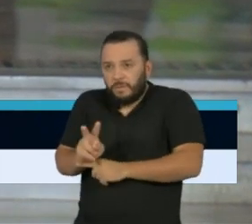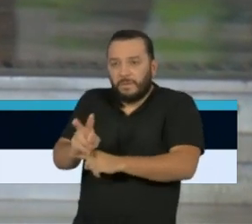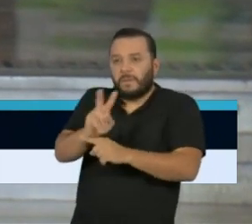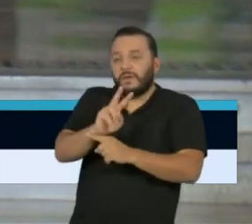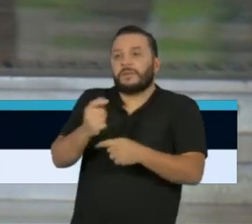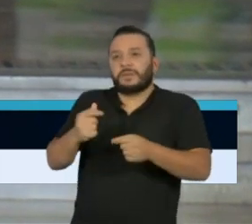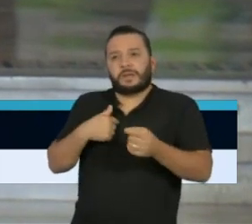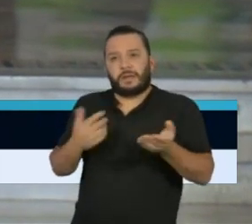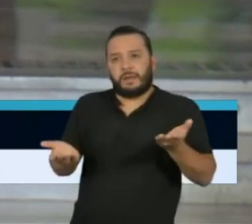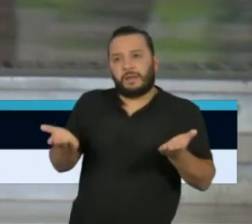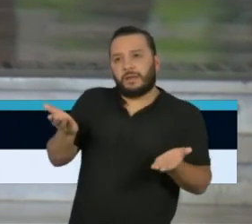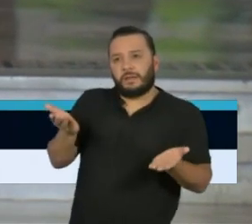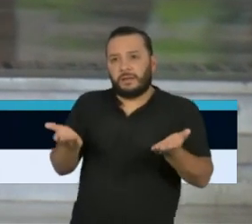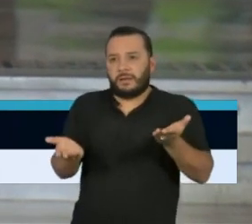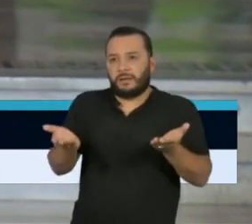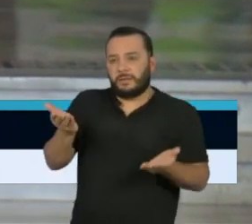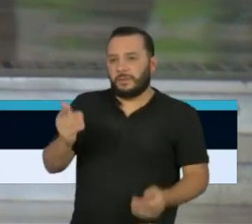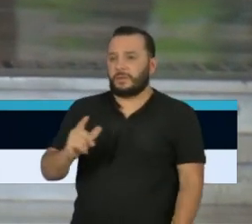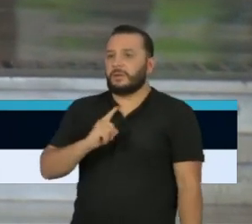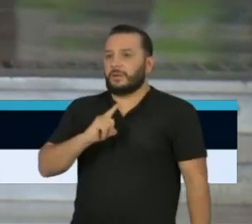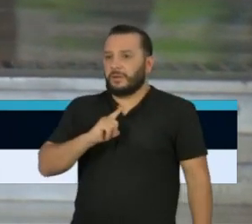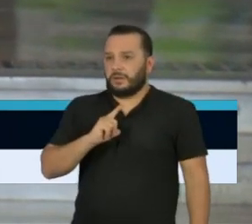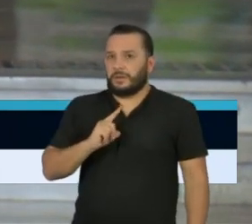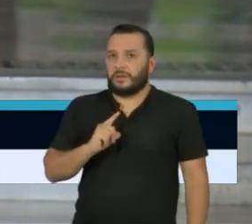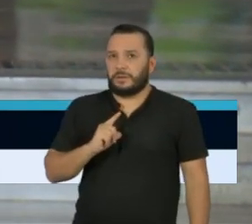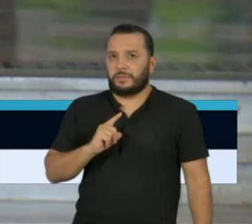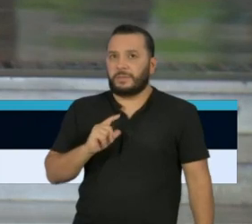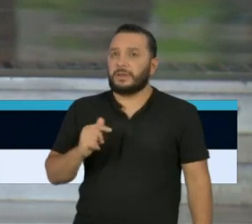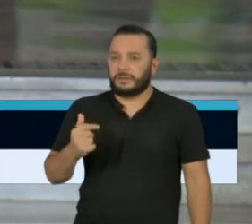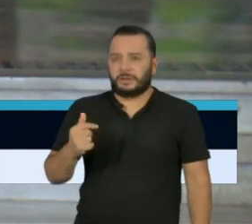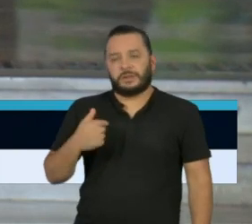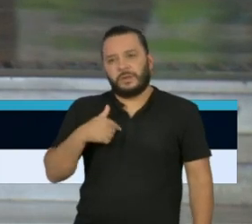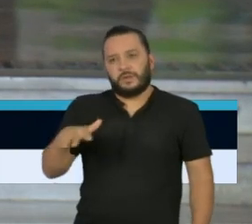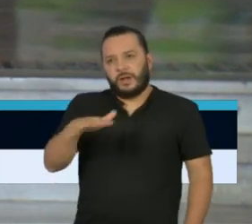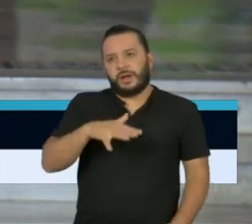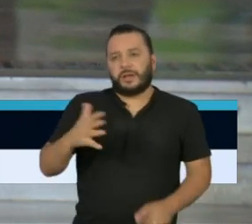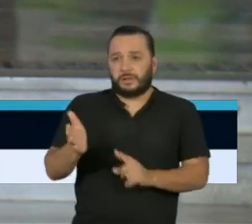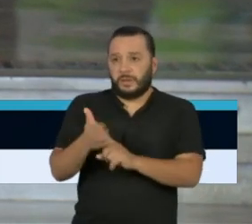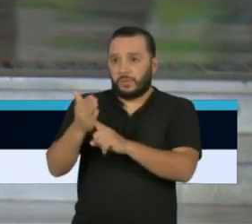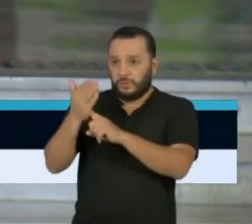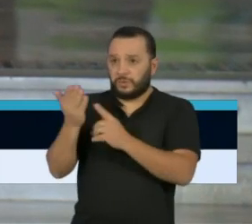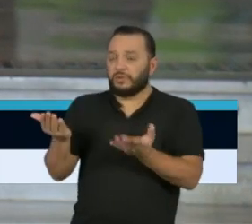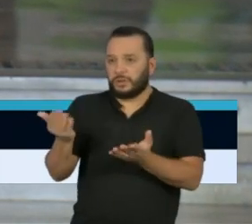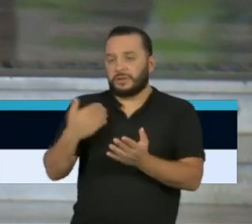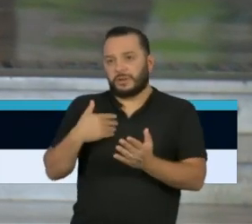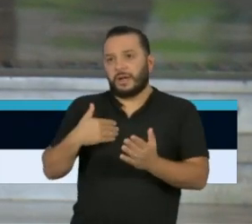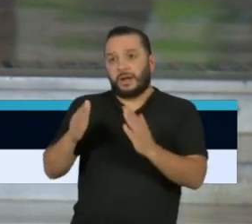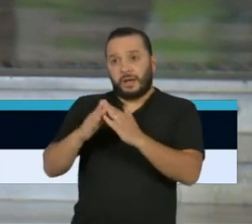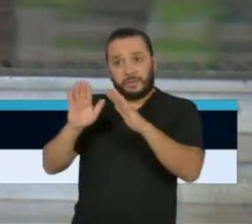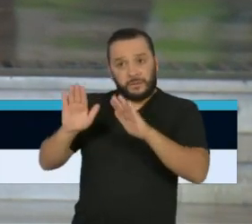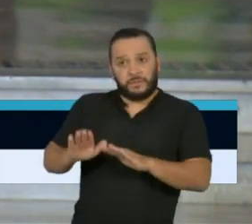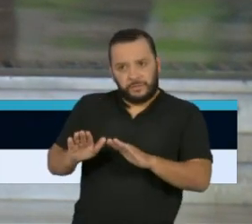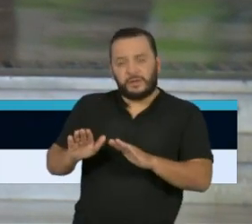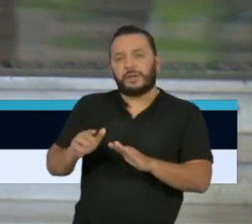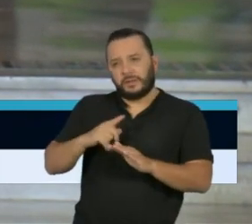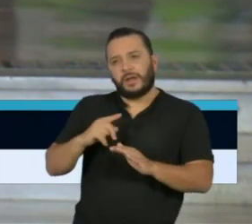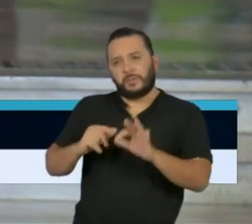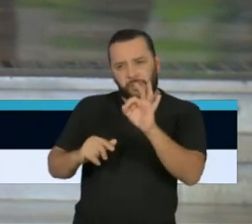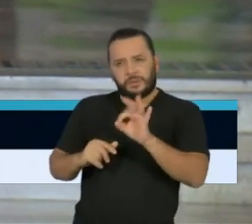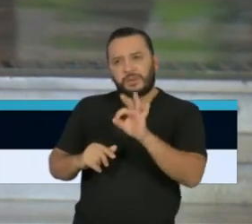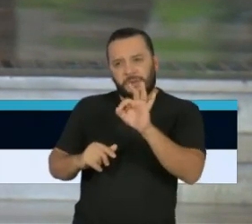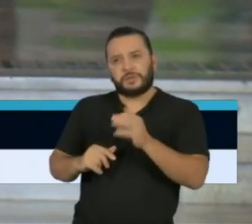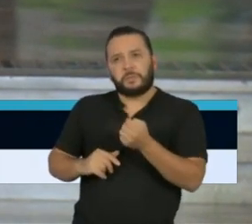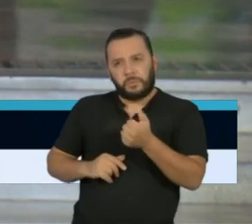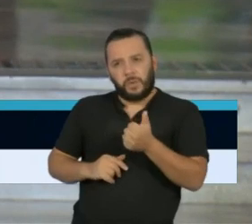equilíbrio entre os dois, mas aí eu com o meu chapéu de tecnologia, na comparação de isolamento social, as nossas taxas estão bem